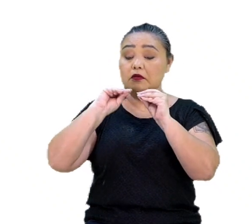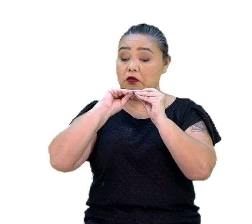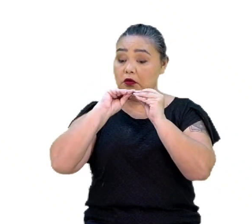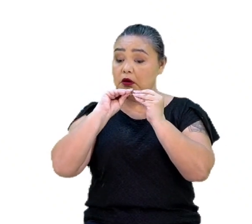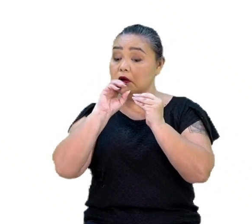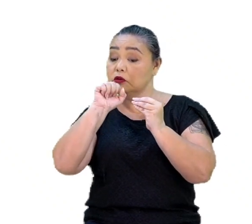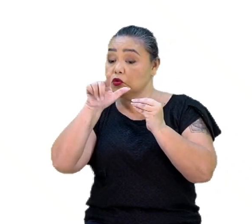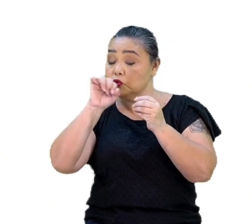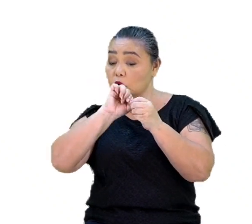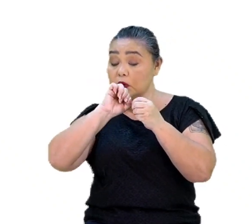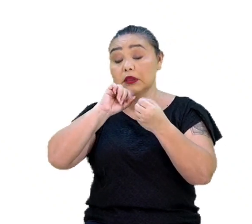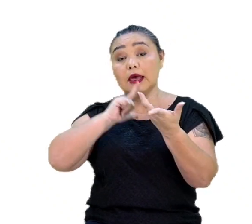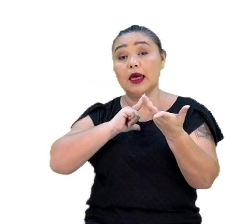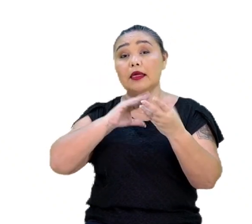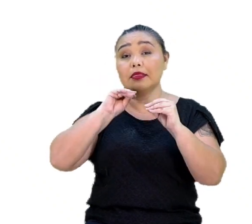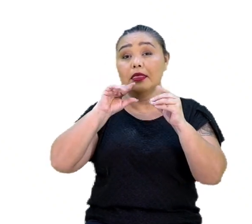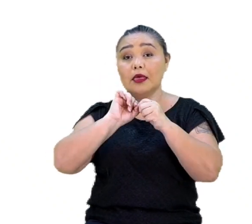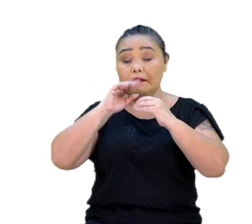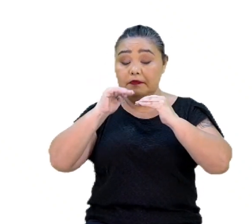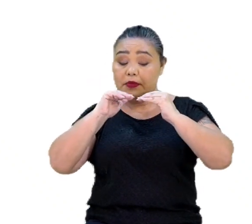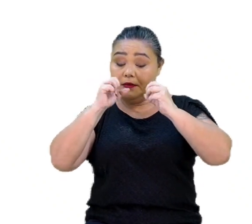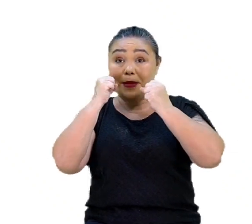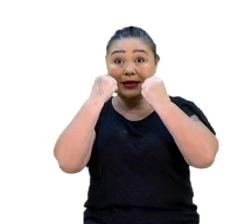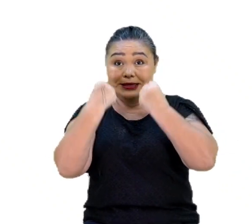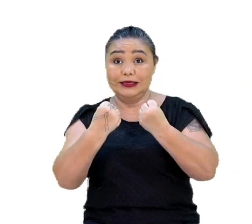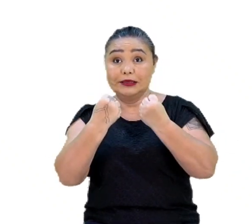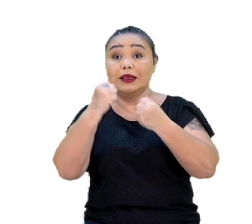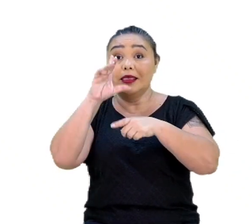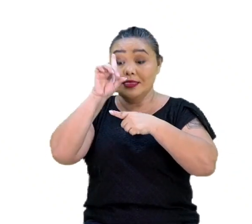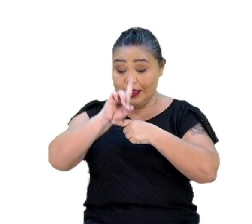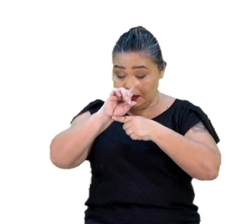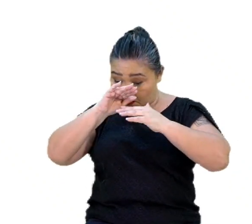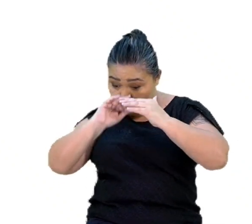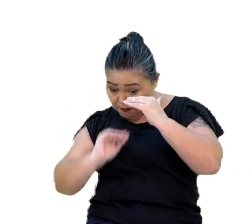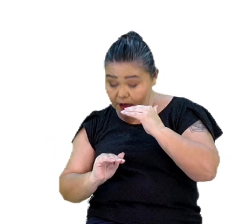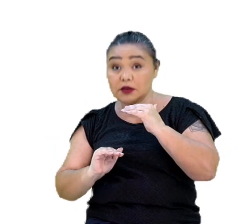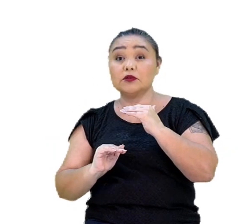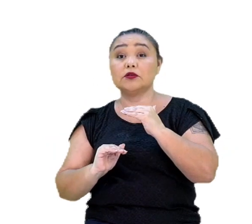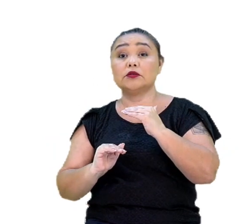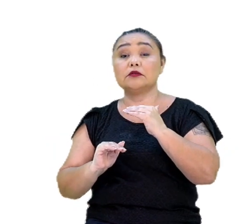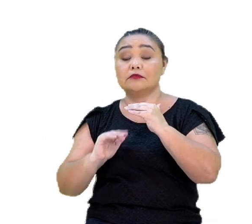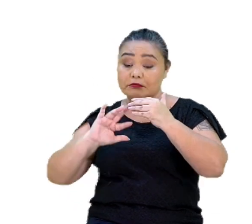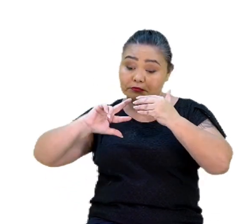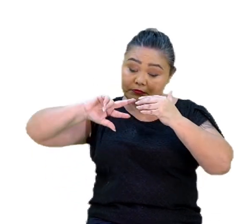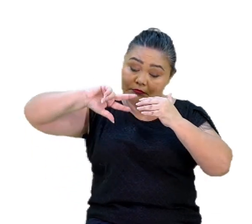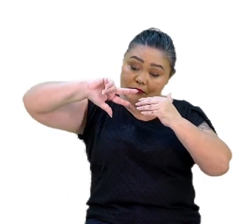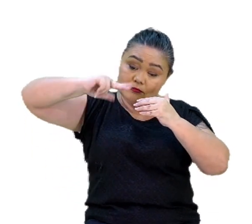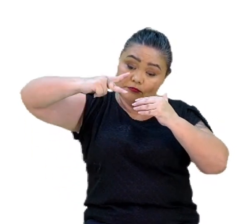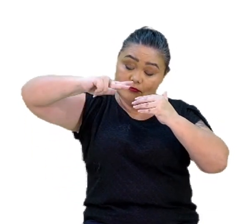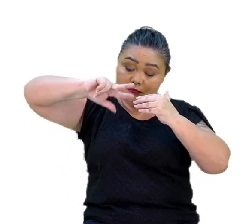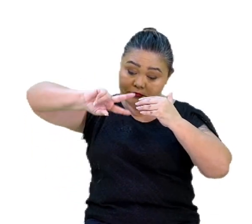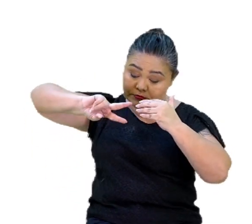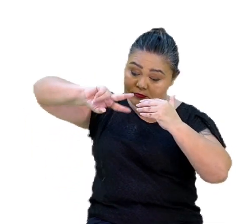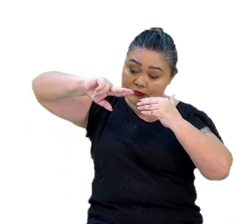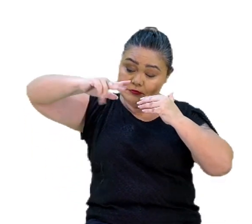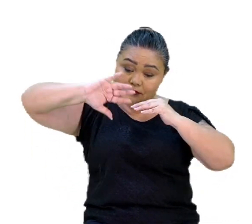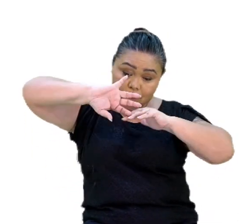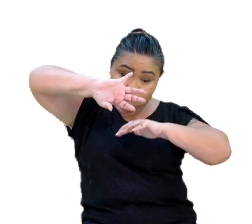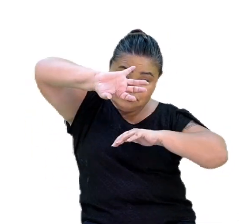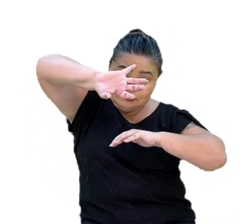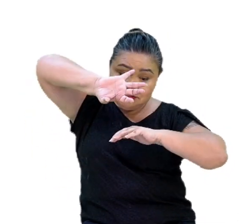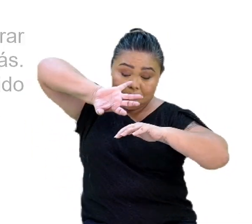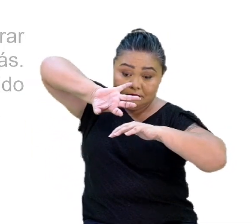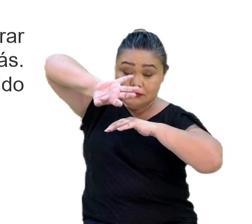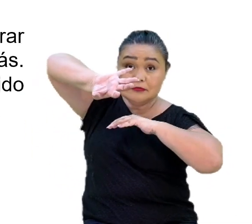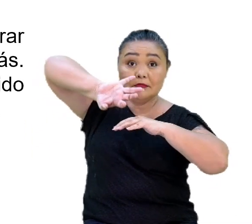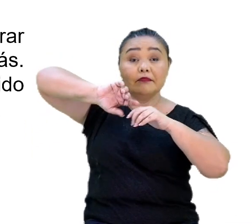tenha líquido, e o mais denso embaixo. Então, a gente usa o processo de decantação para fazer essa separação. É um processo